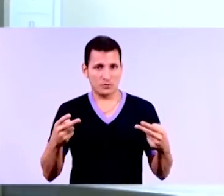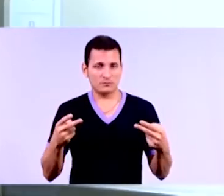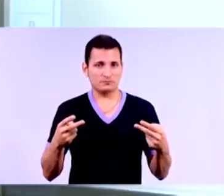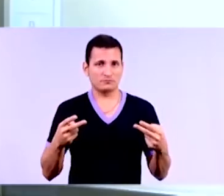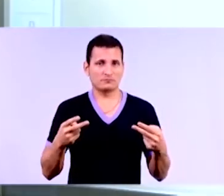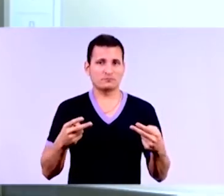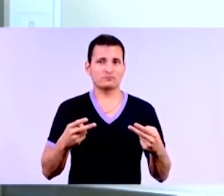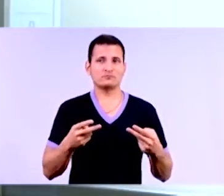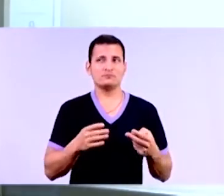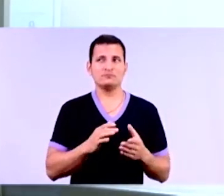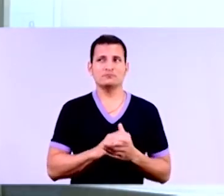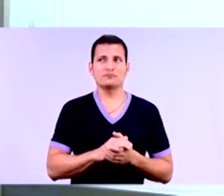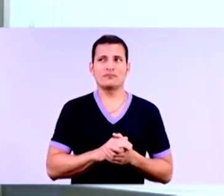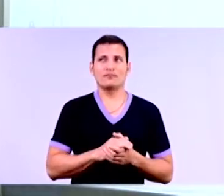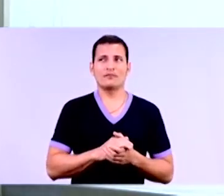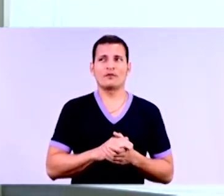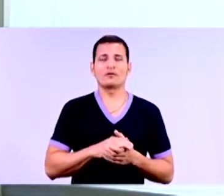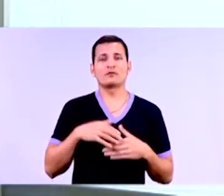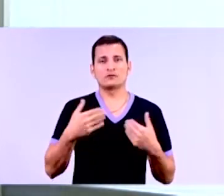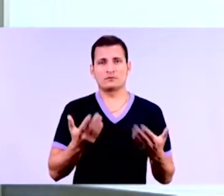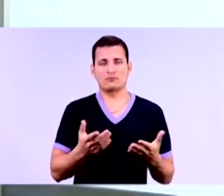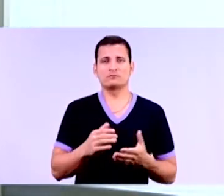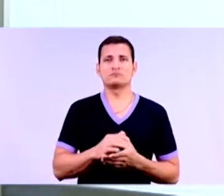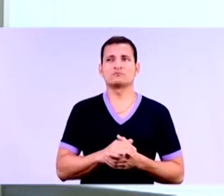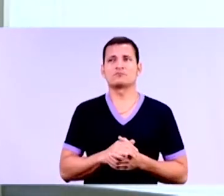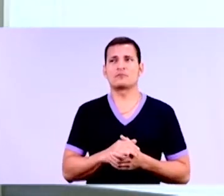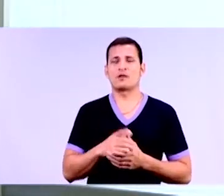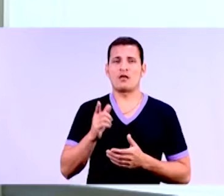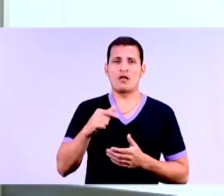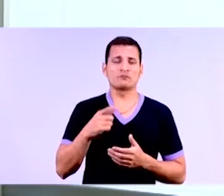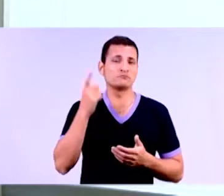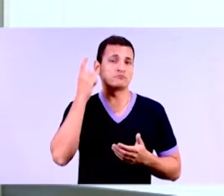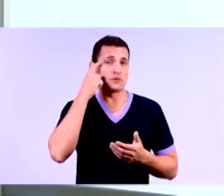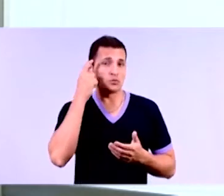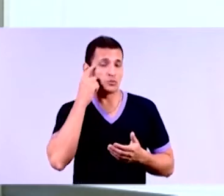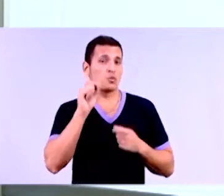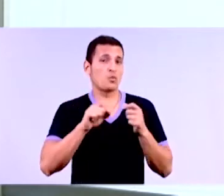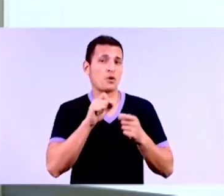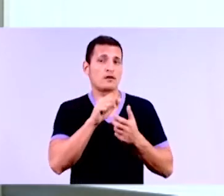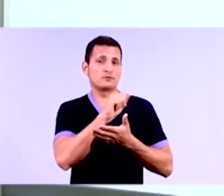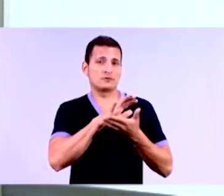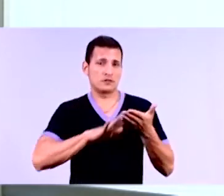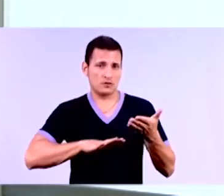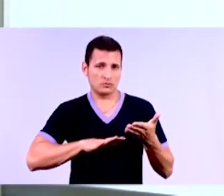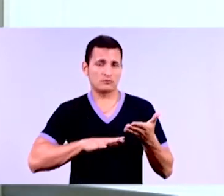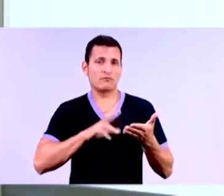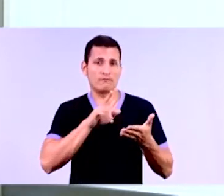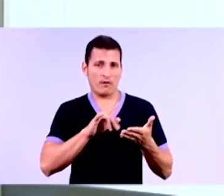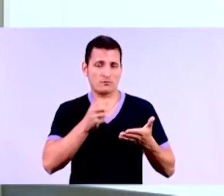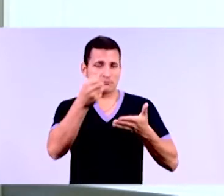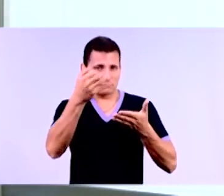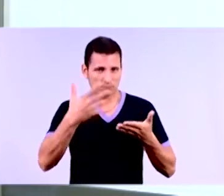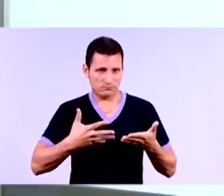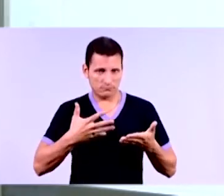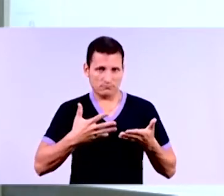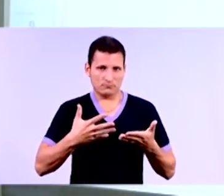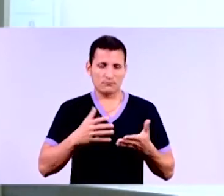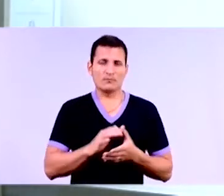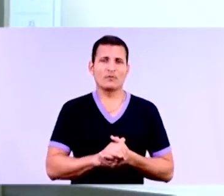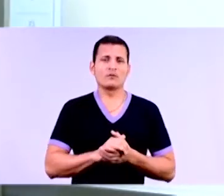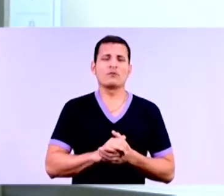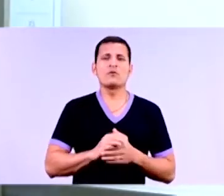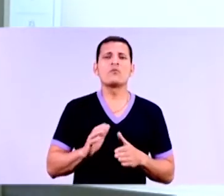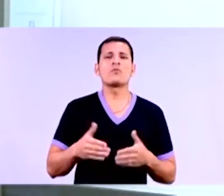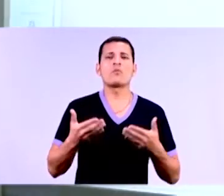outra coisa. Então a prediction é isso, é deduzir sobre o que o texto vai falar. Então, quais